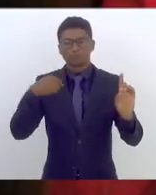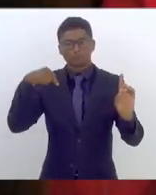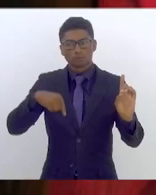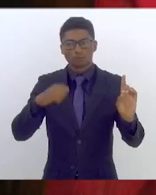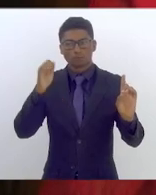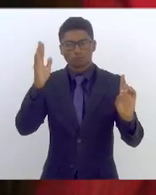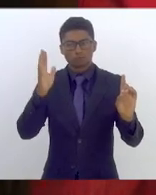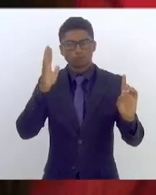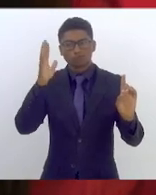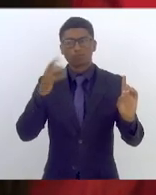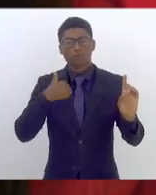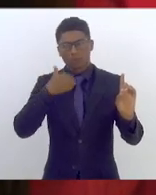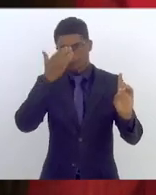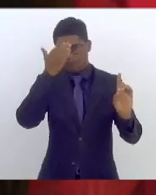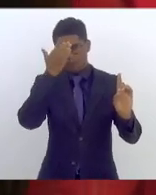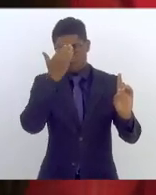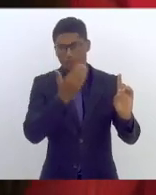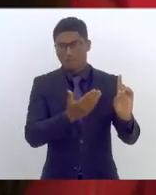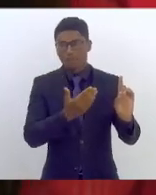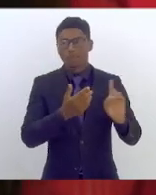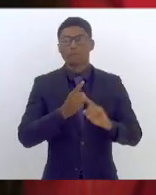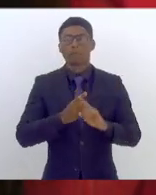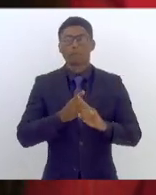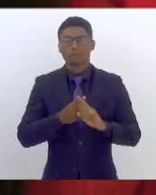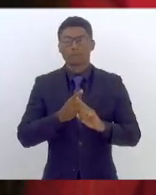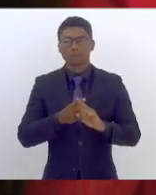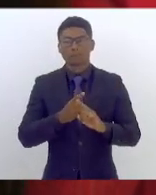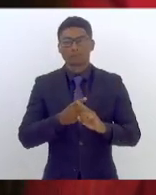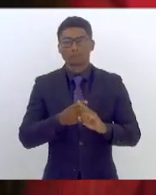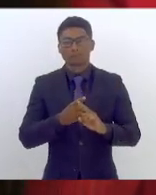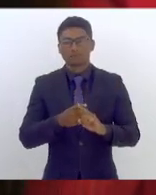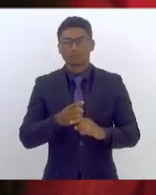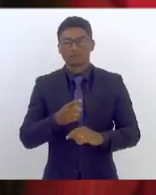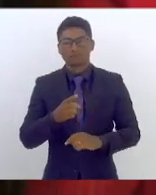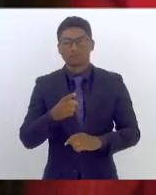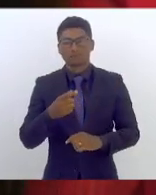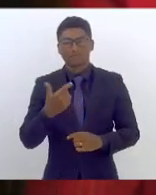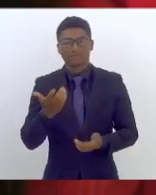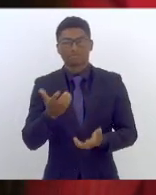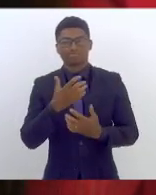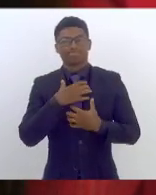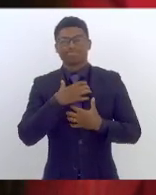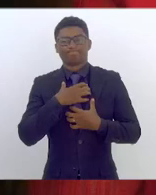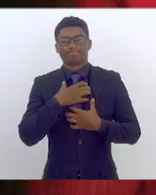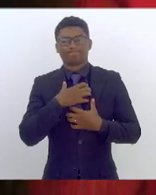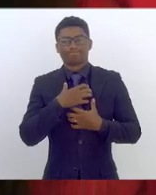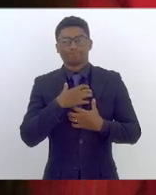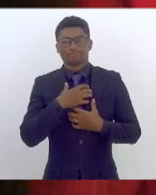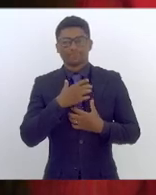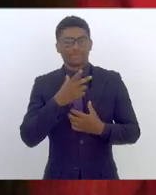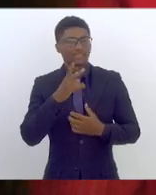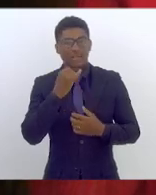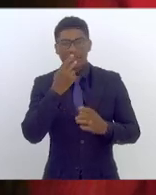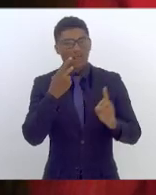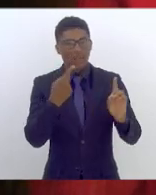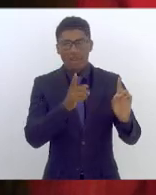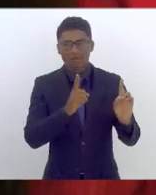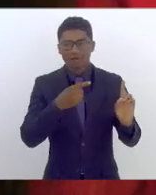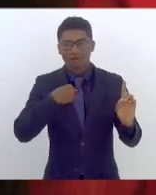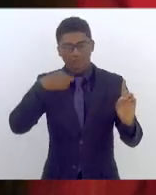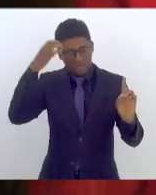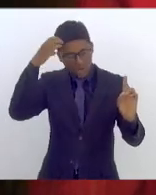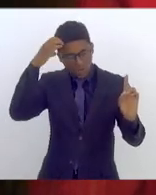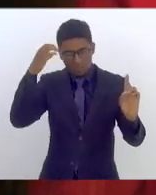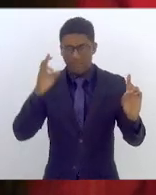manifestar esse agradecimento porque se eu não fosse interlocutor dele eu me sentiria assim um pouco culpado e ficaria sempre